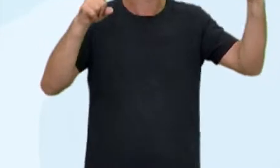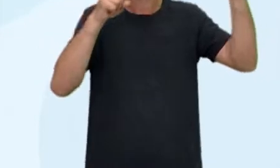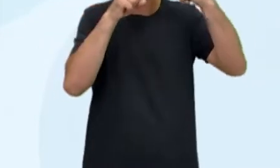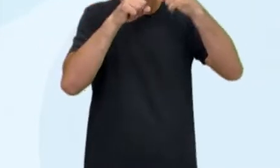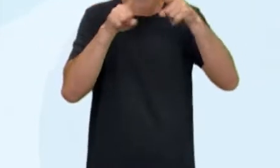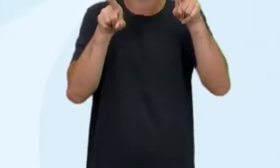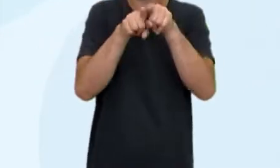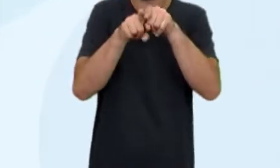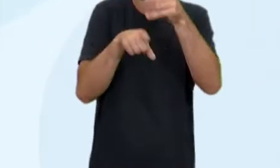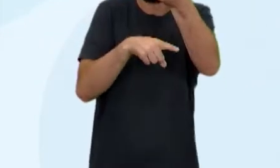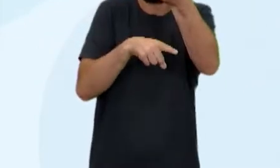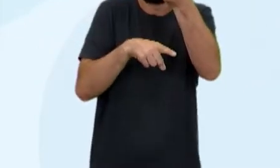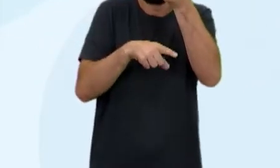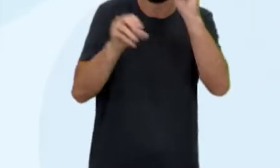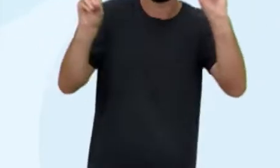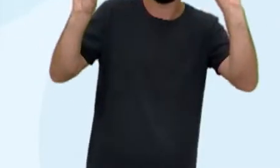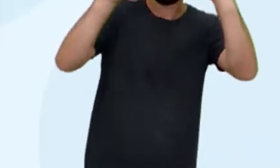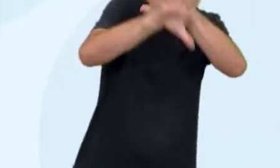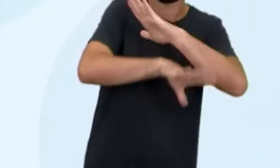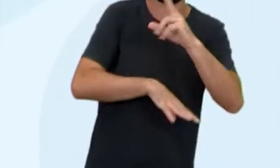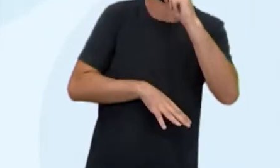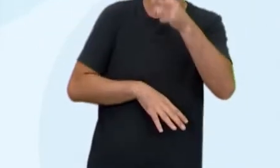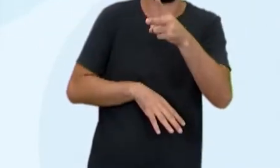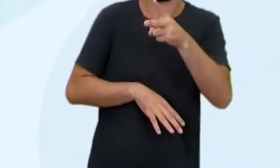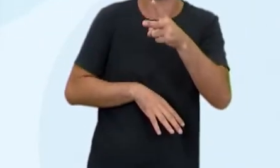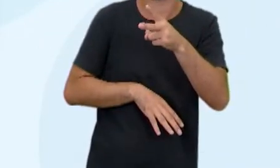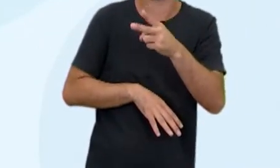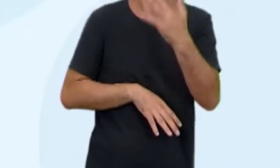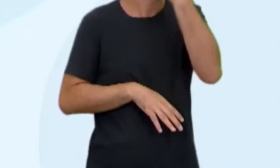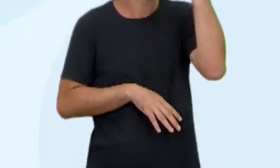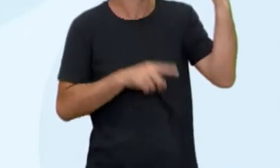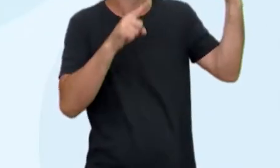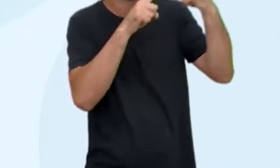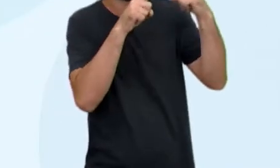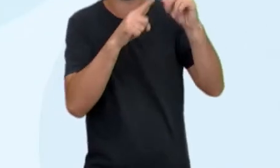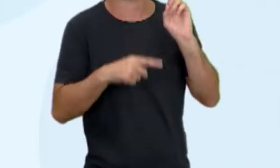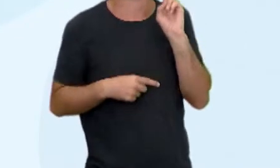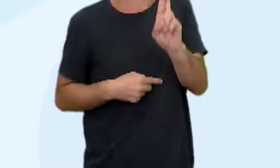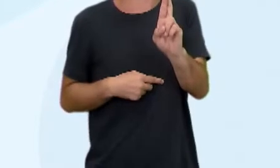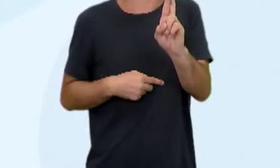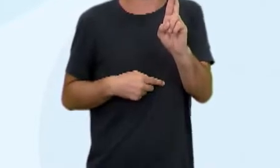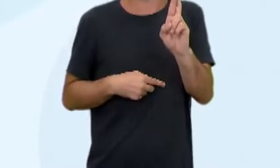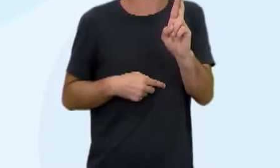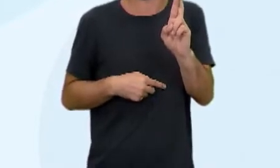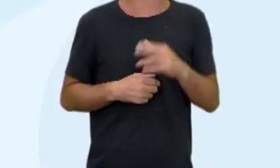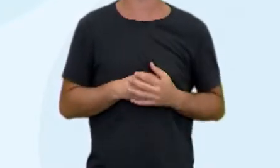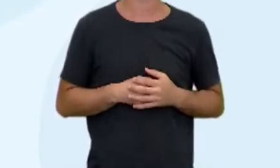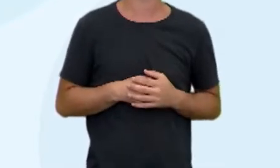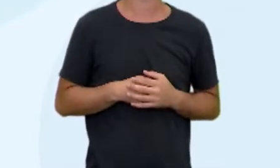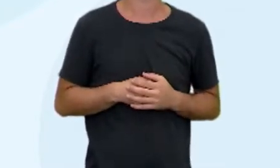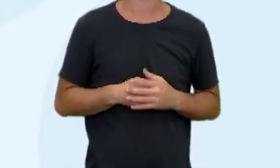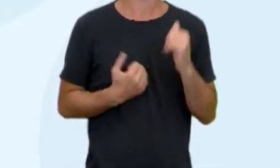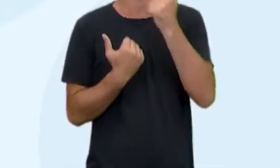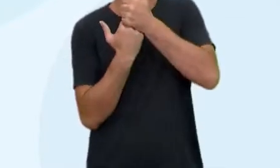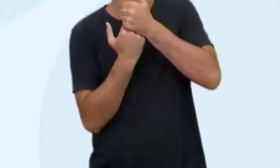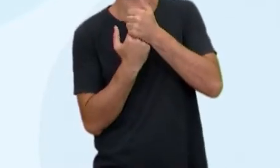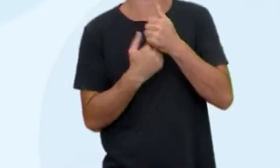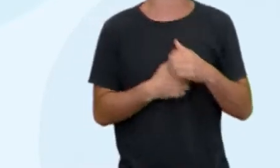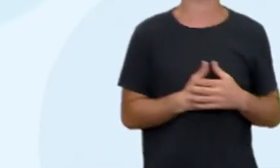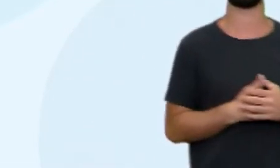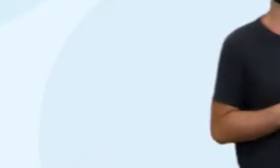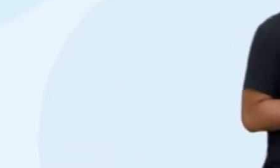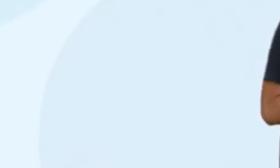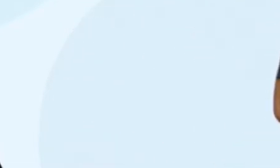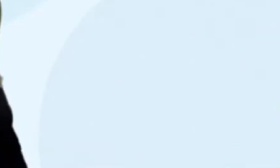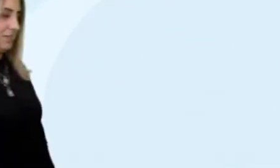persuasivo. Analisamos a diferença entre representação e representatividade, tá certo? E também falamos, eu não vou repetir para vocês agora, porque a